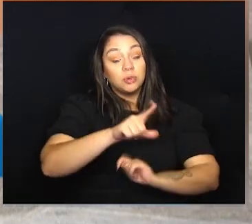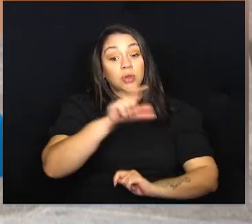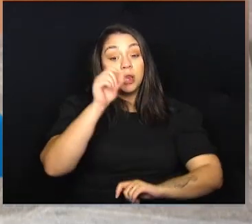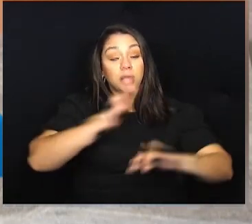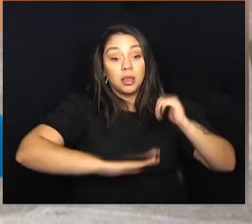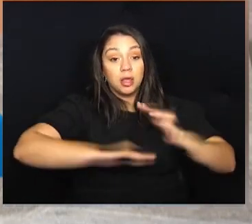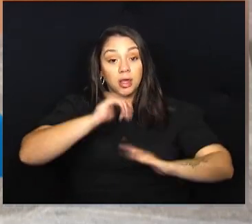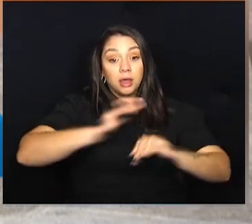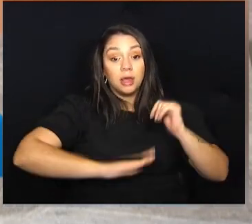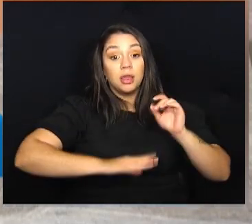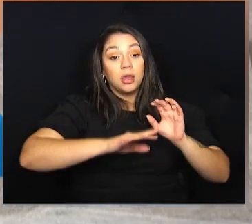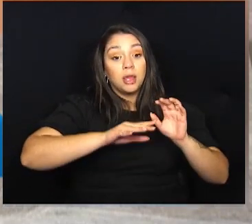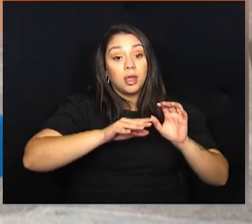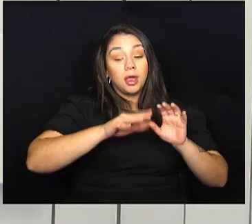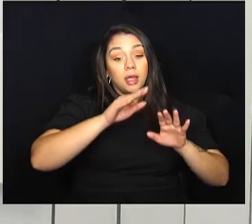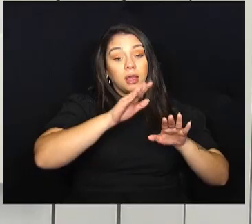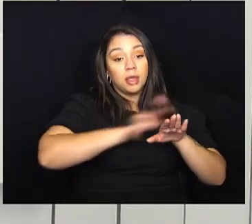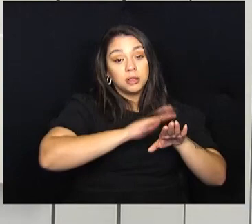esteja dentro desse plano.